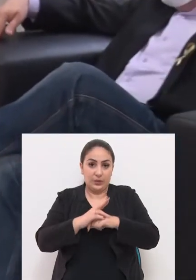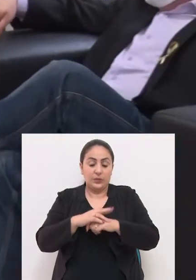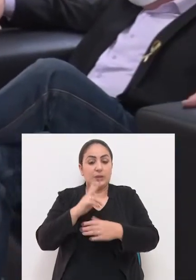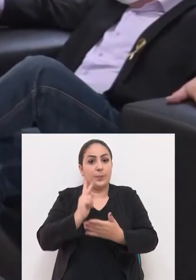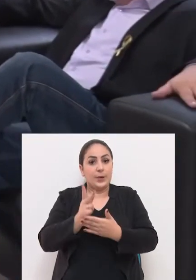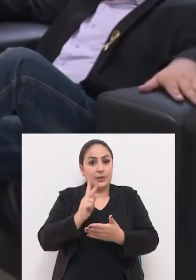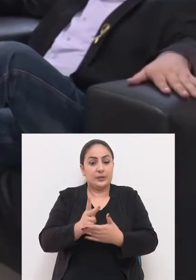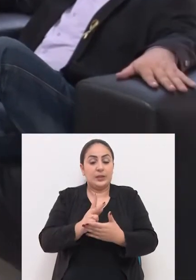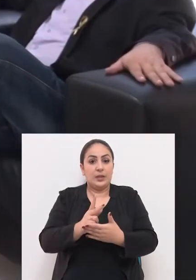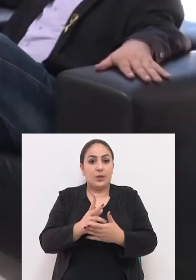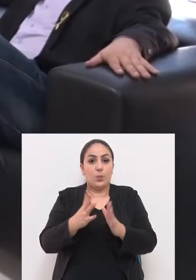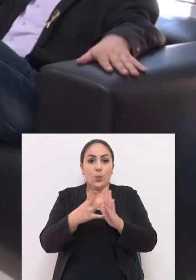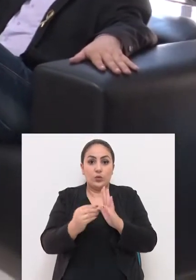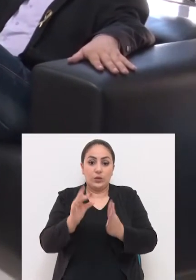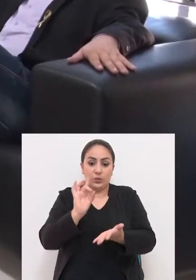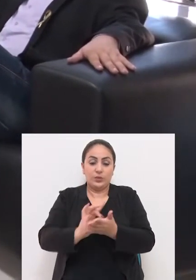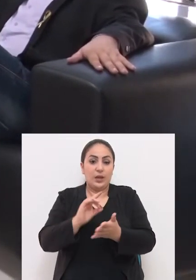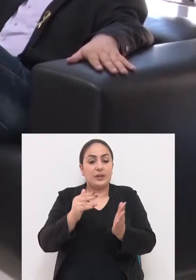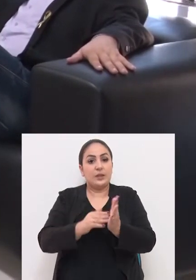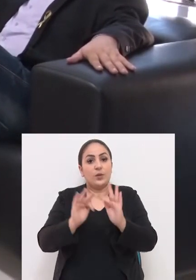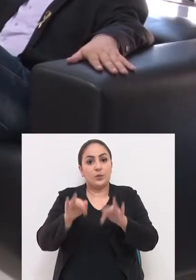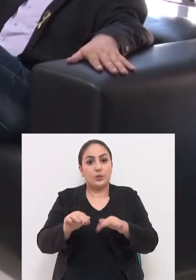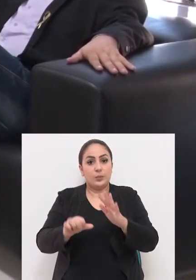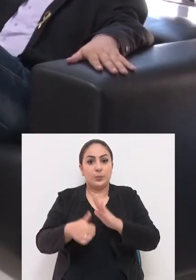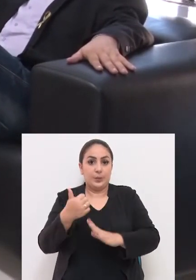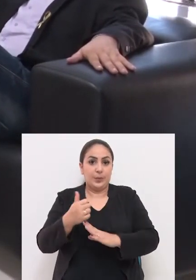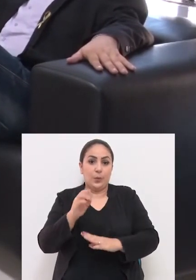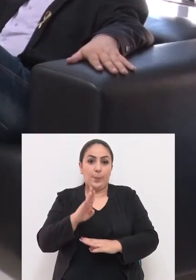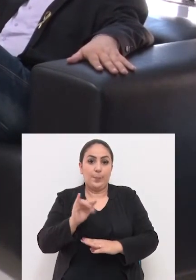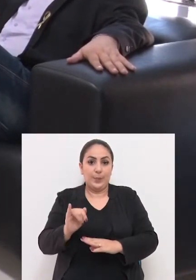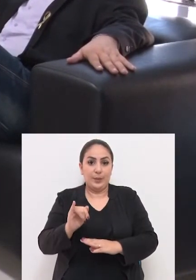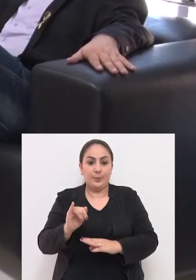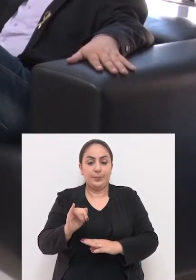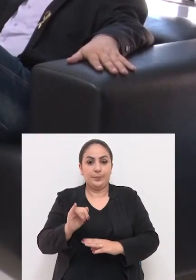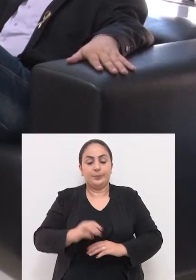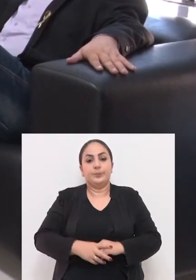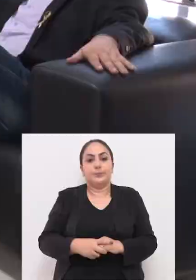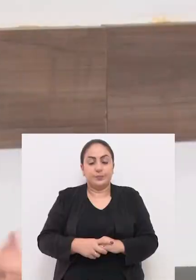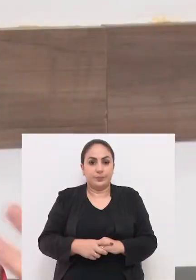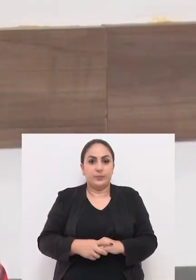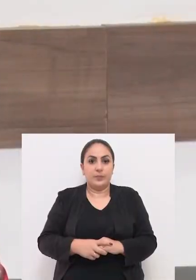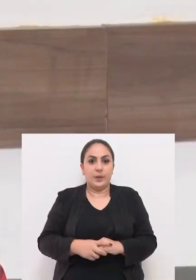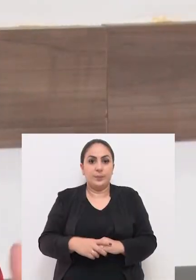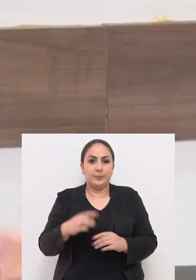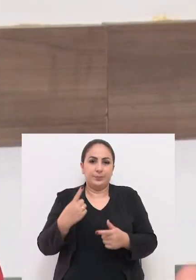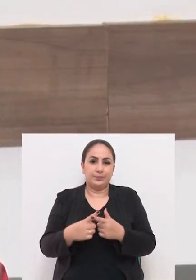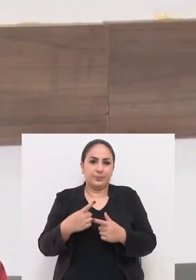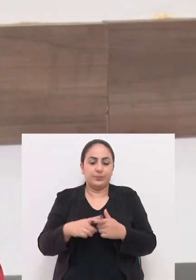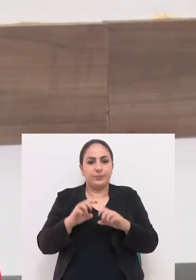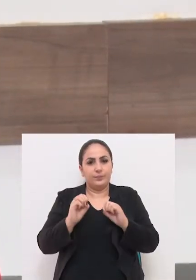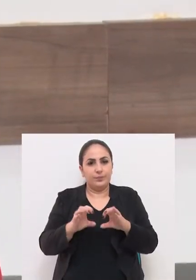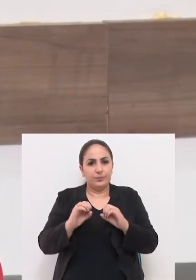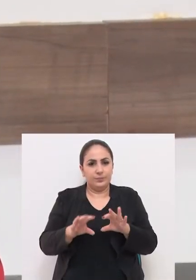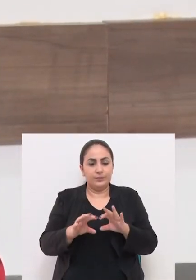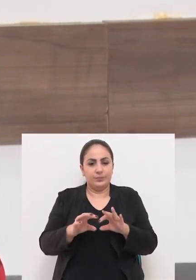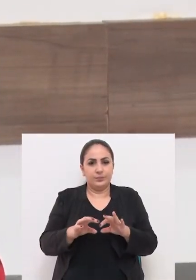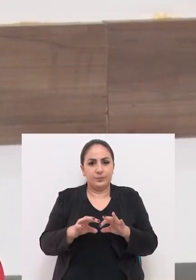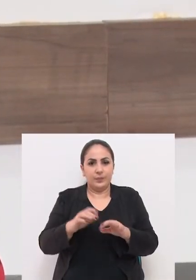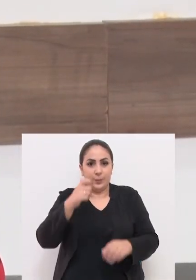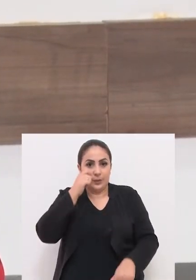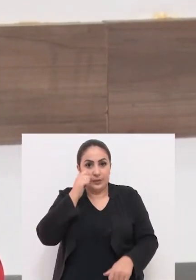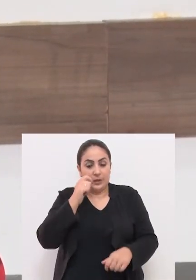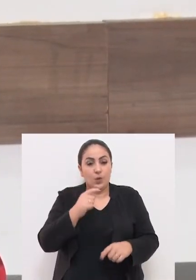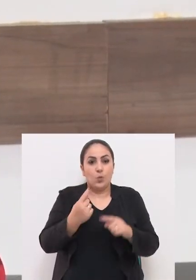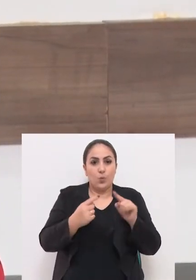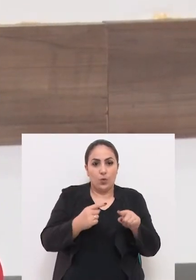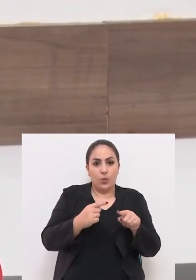por segurança manter o atual modelo até o final do primeiro bimestre, com parte do ensino presencial